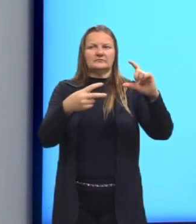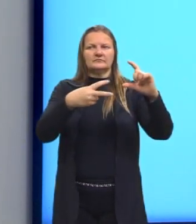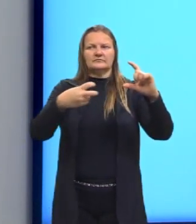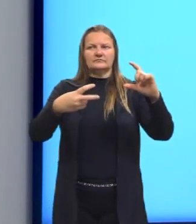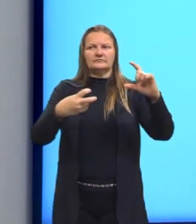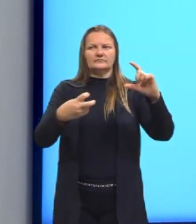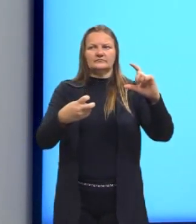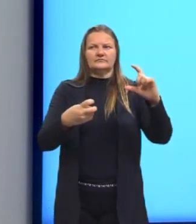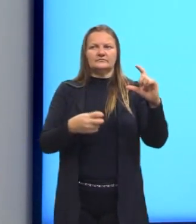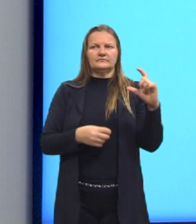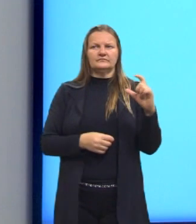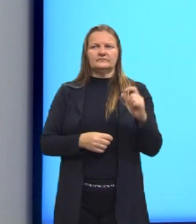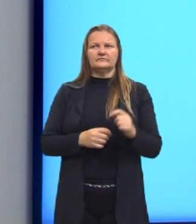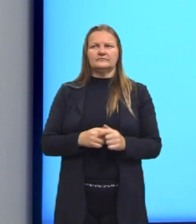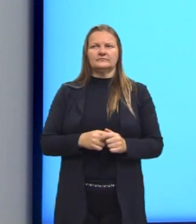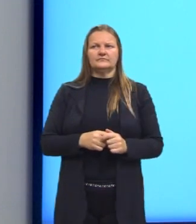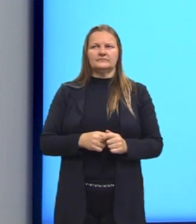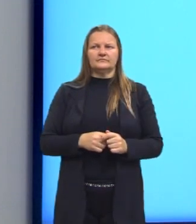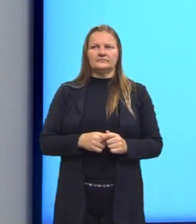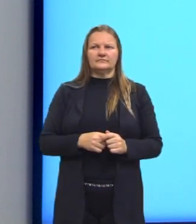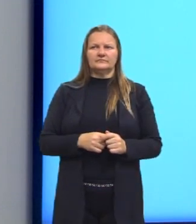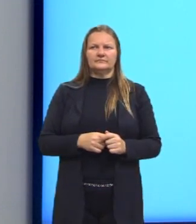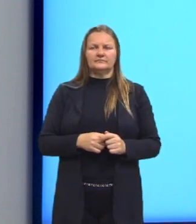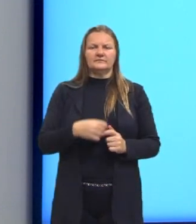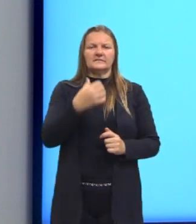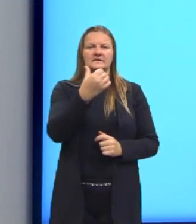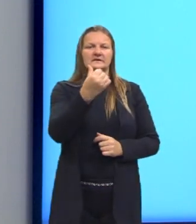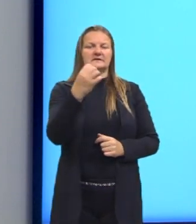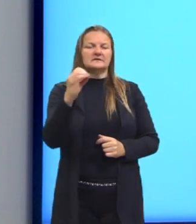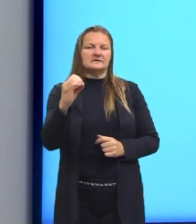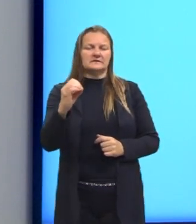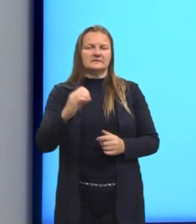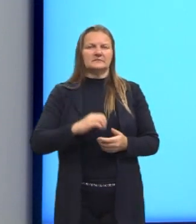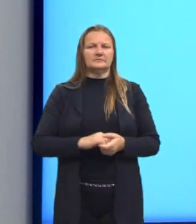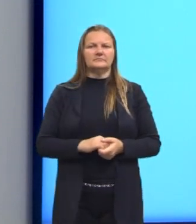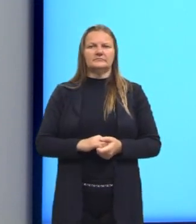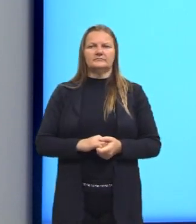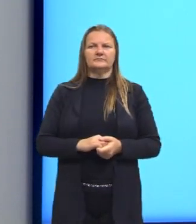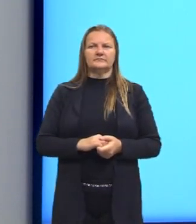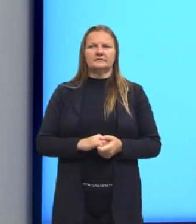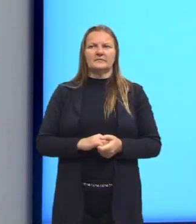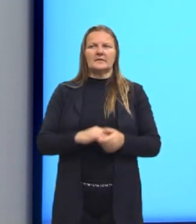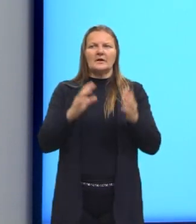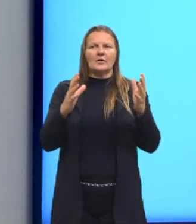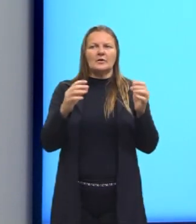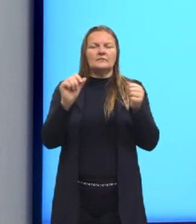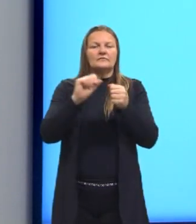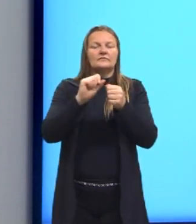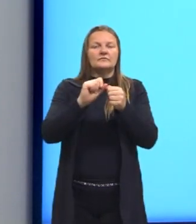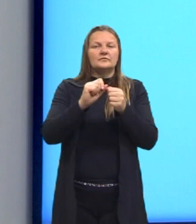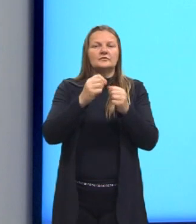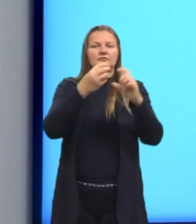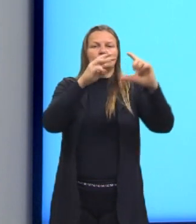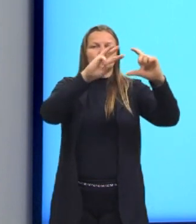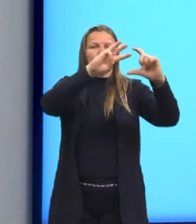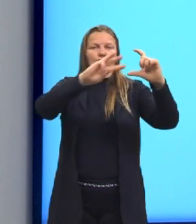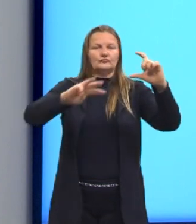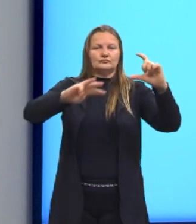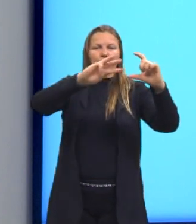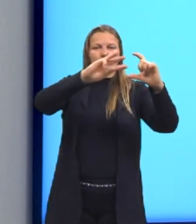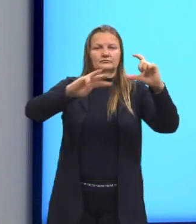aí, novamente, multiplicando, nós teríamos 60. Beleza, eu multipliquei as três